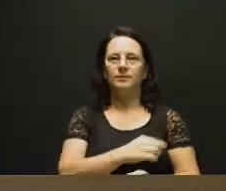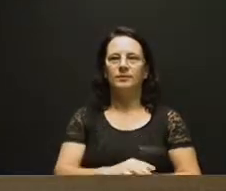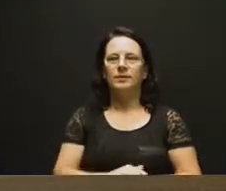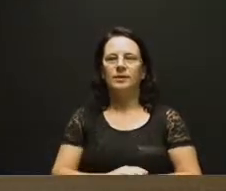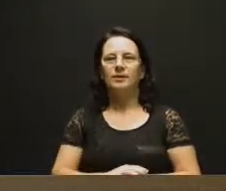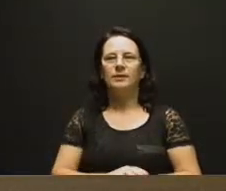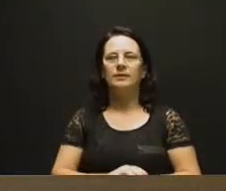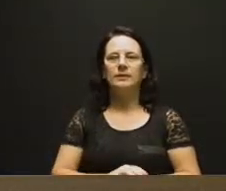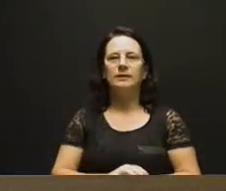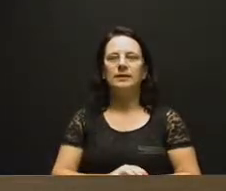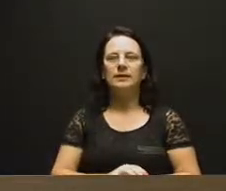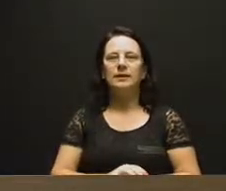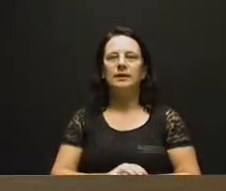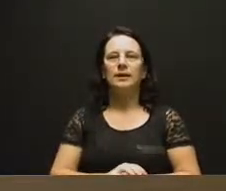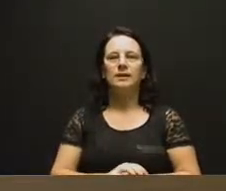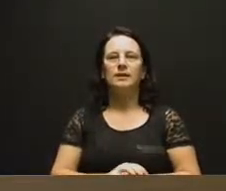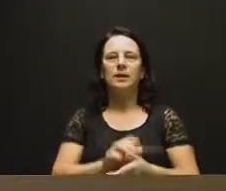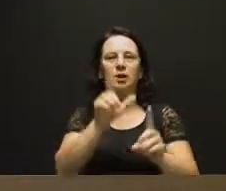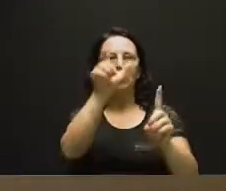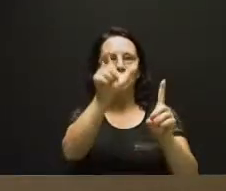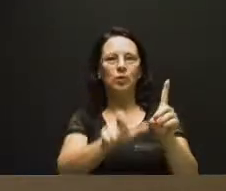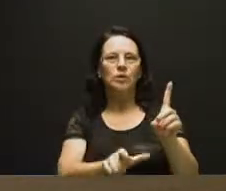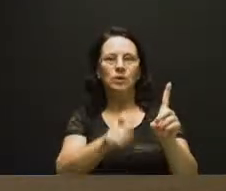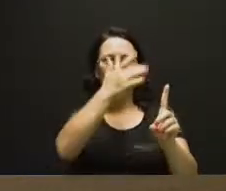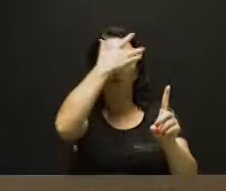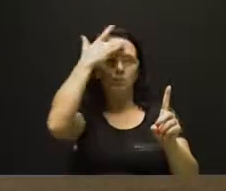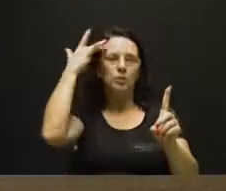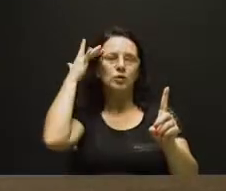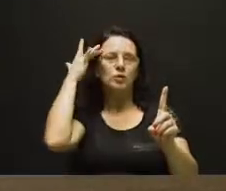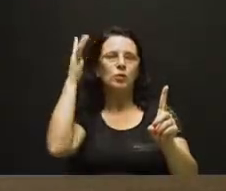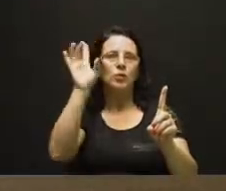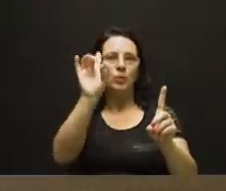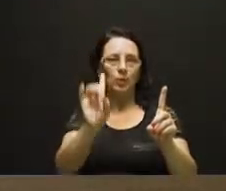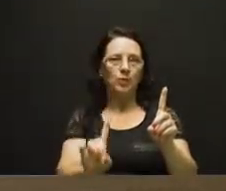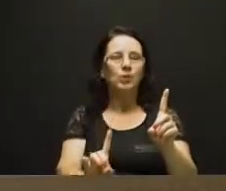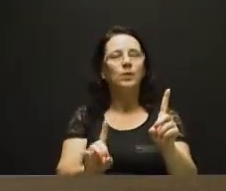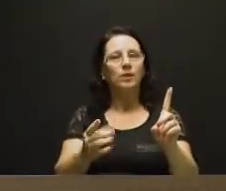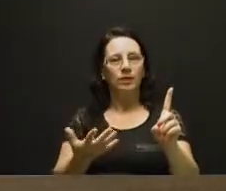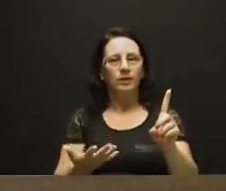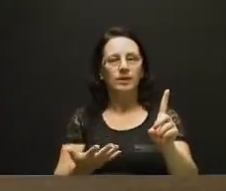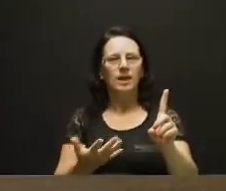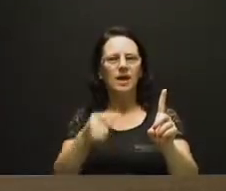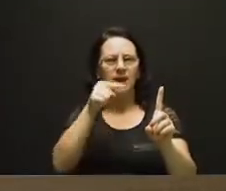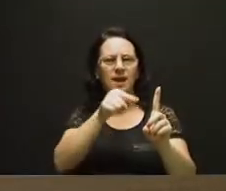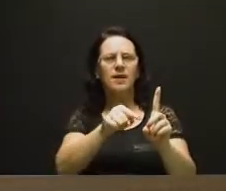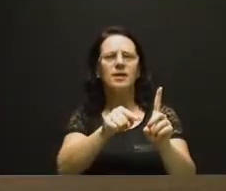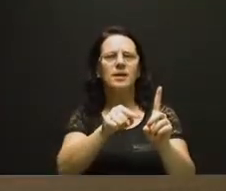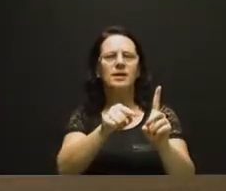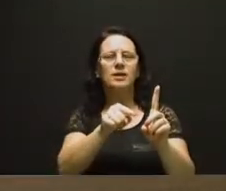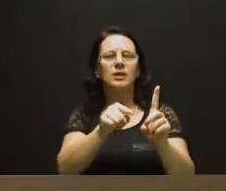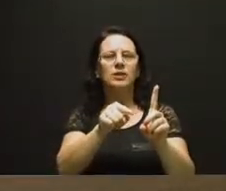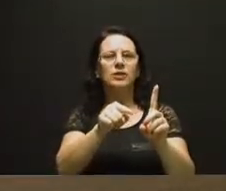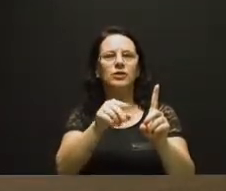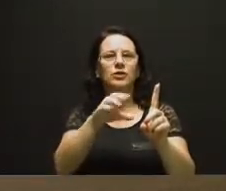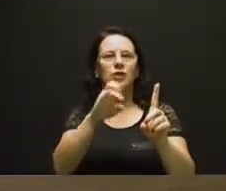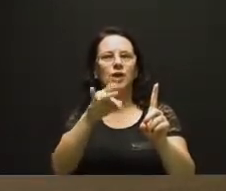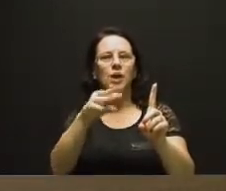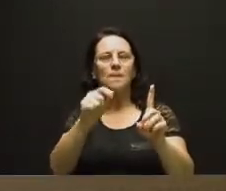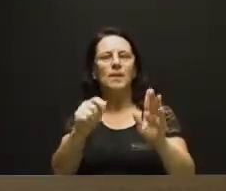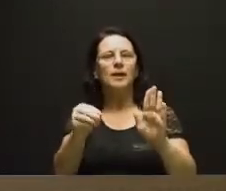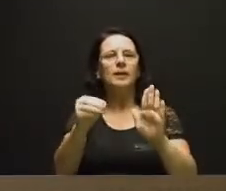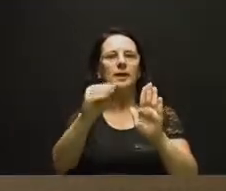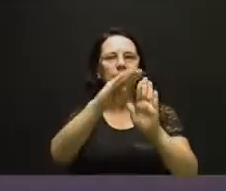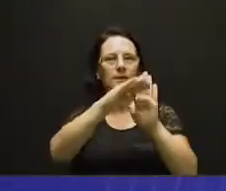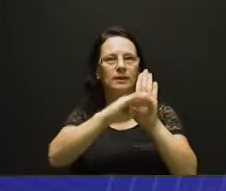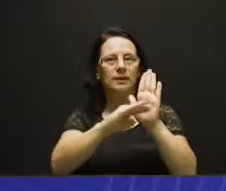ele define o conceito de pessoa com deficiência e adaptação razoável ele tem caráter de emenda constitucional aquela lei lá em cima